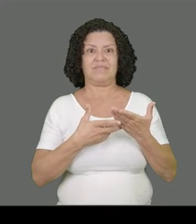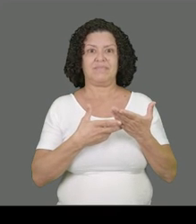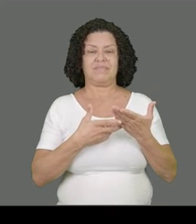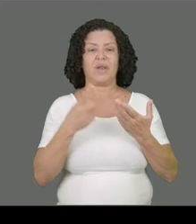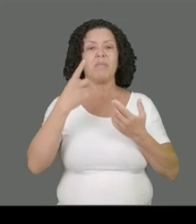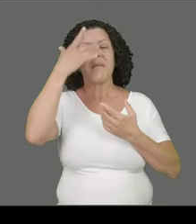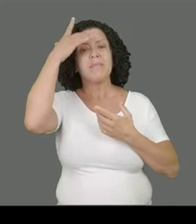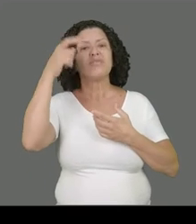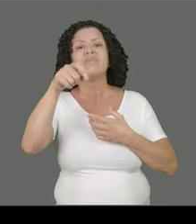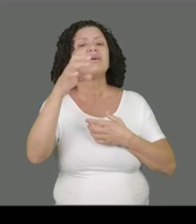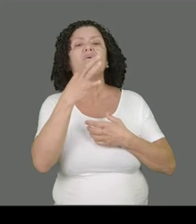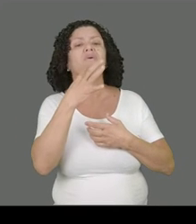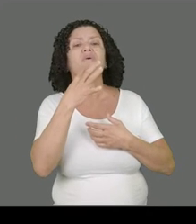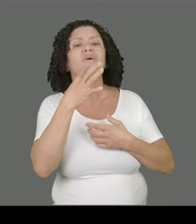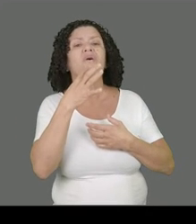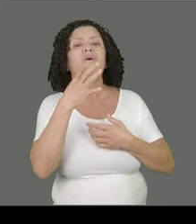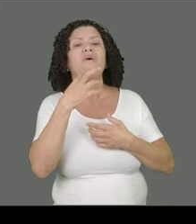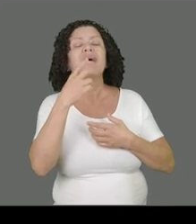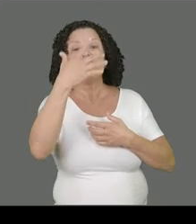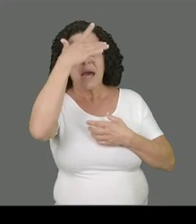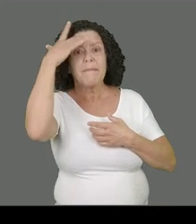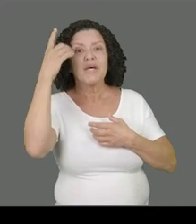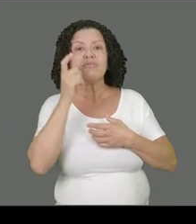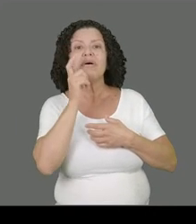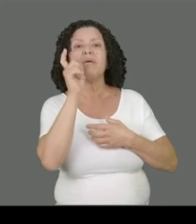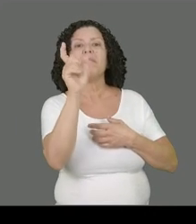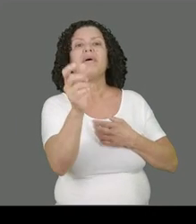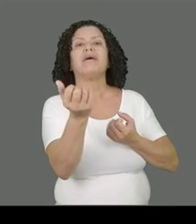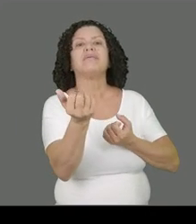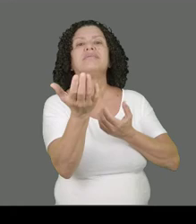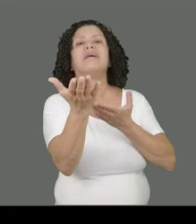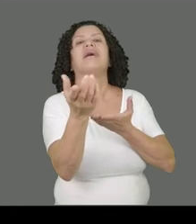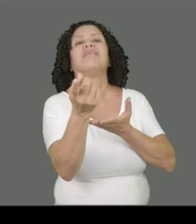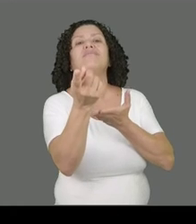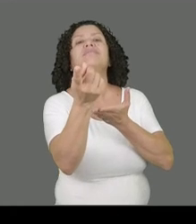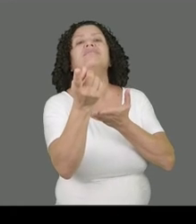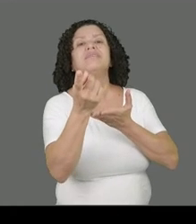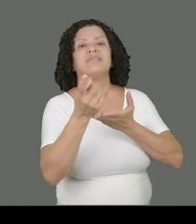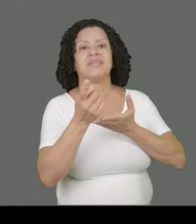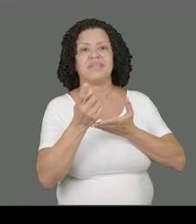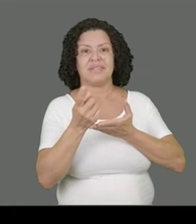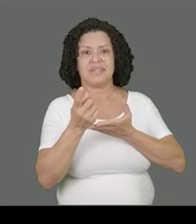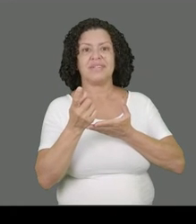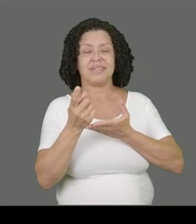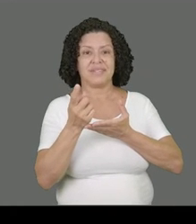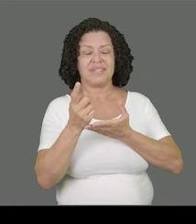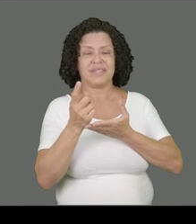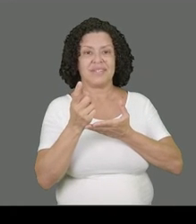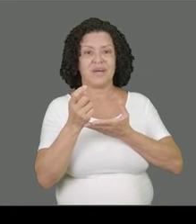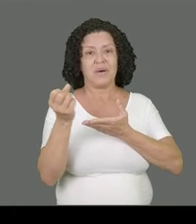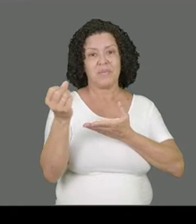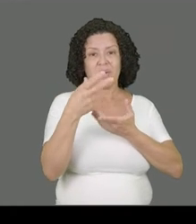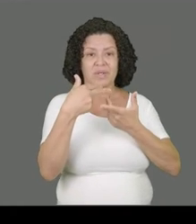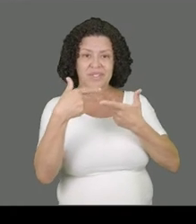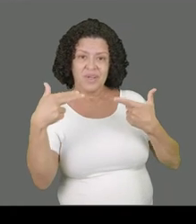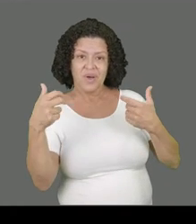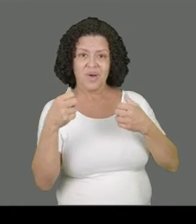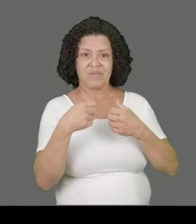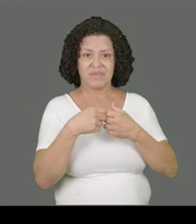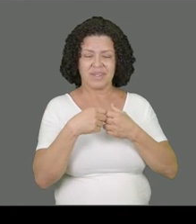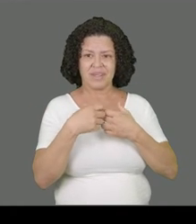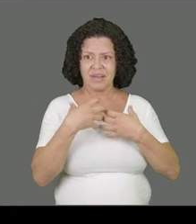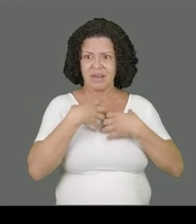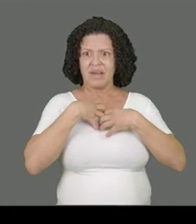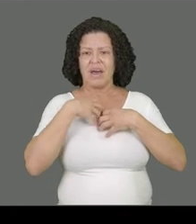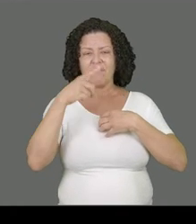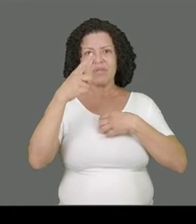que uma pessoa que a gente não conhecia, e aquela pessoa traz até nós um fato novo,